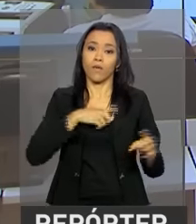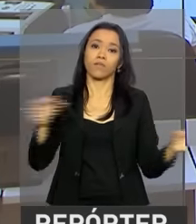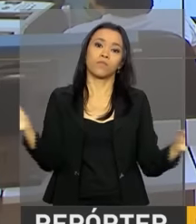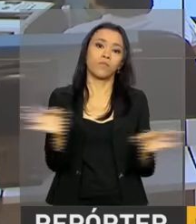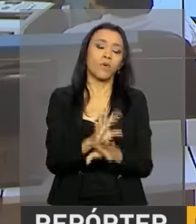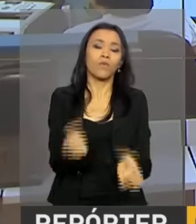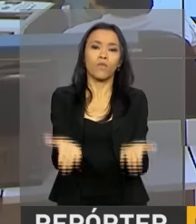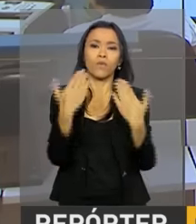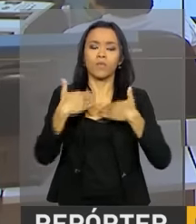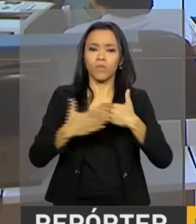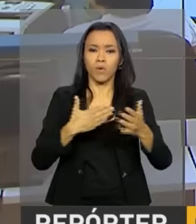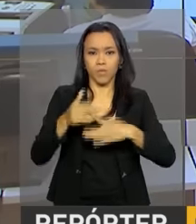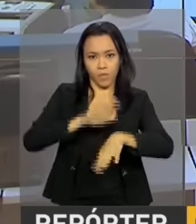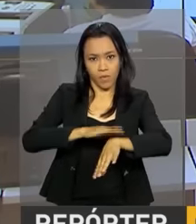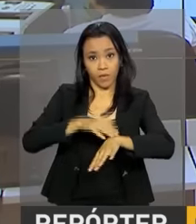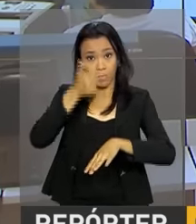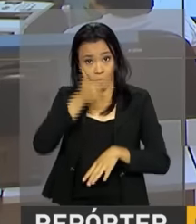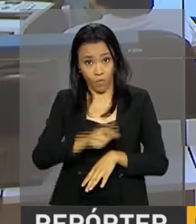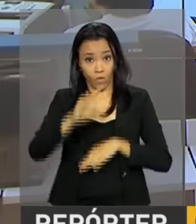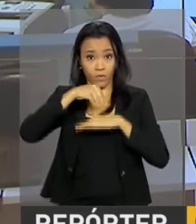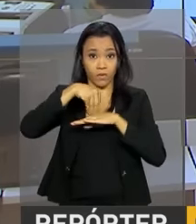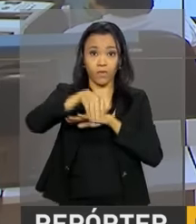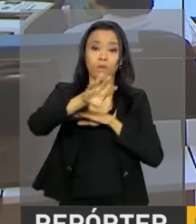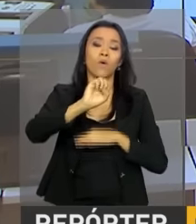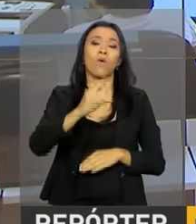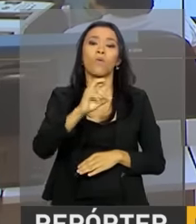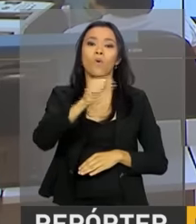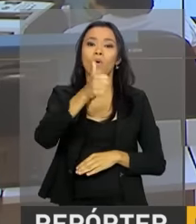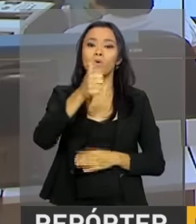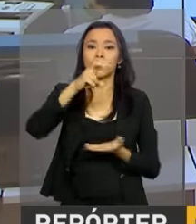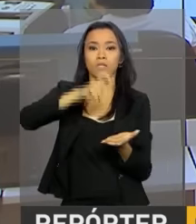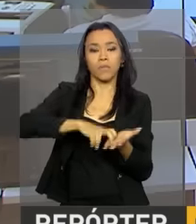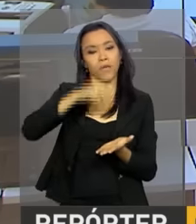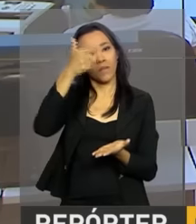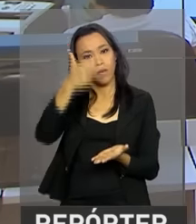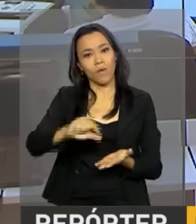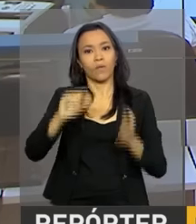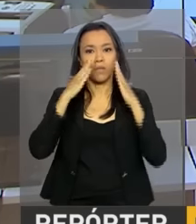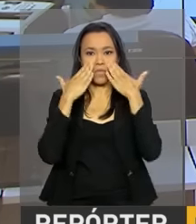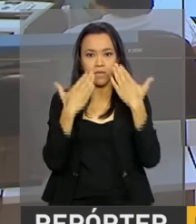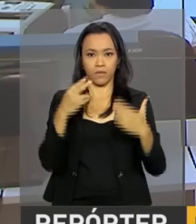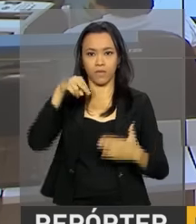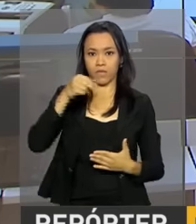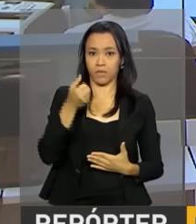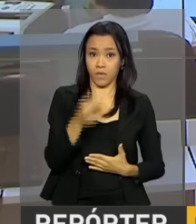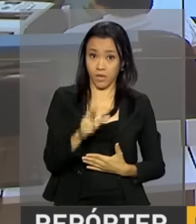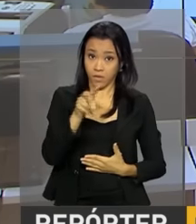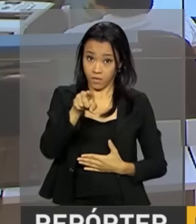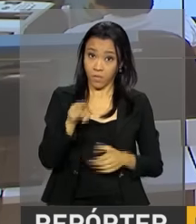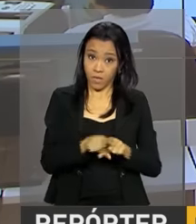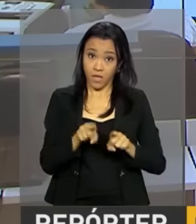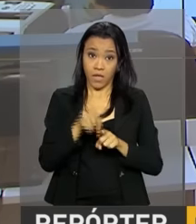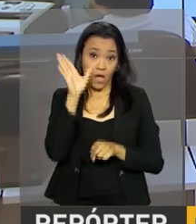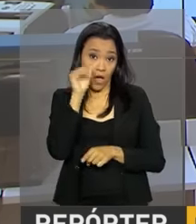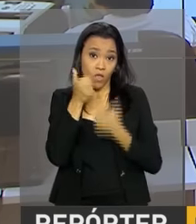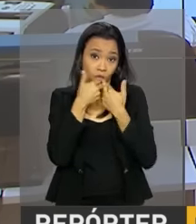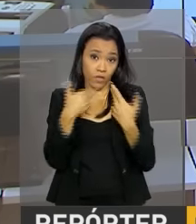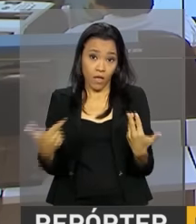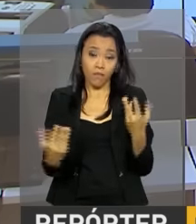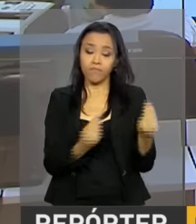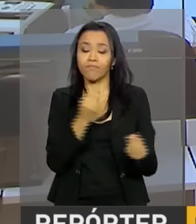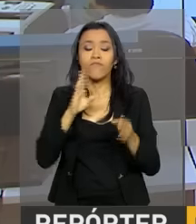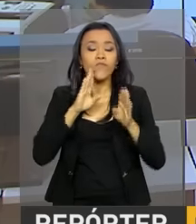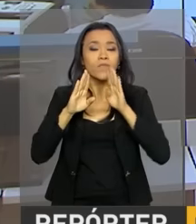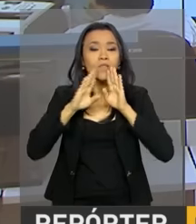a qualquer momento com outras informações ou às 11 da manhã na próxima edição do repórter NB BR acompanha também as novidades em nossas